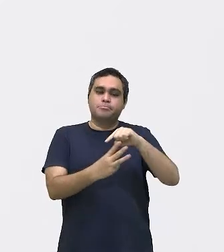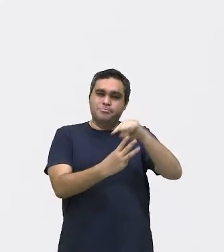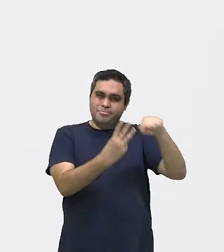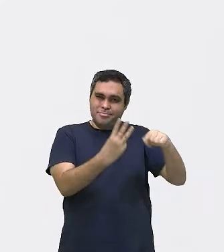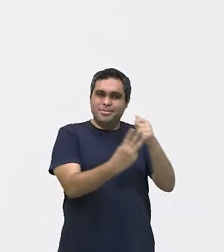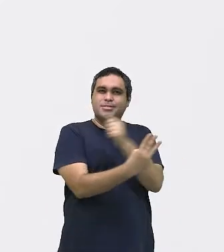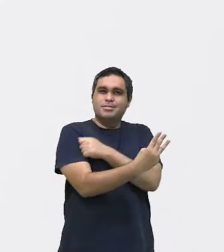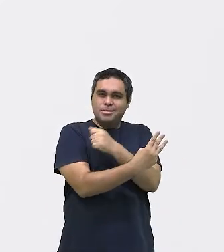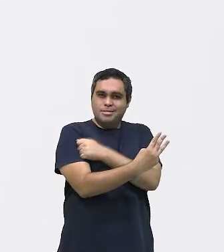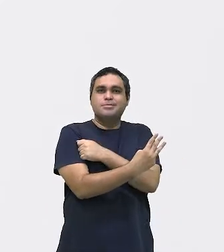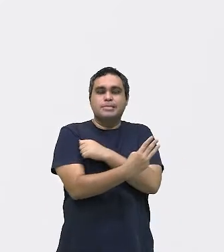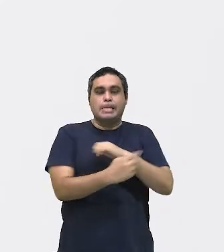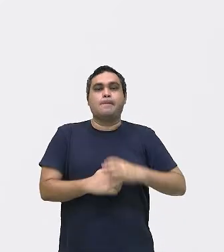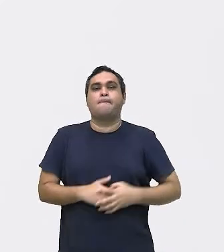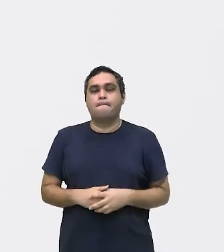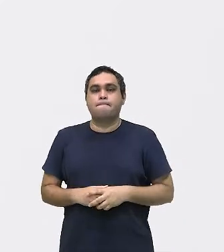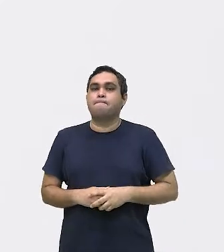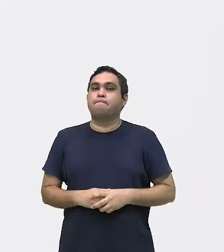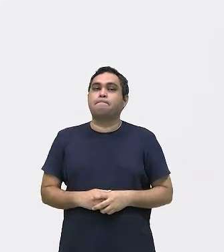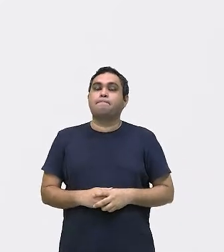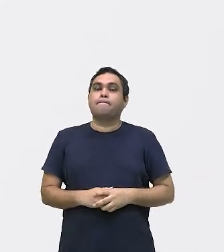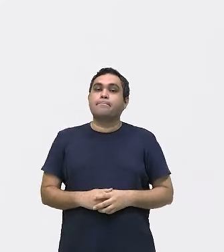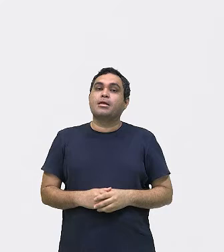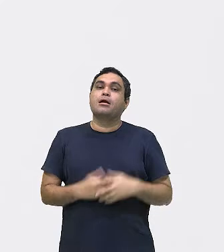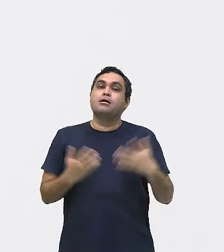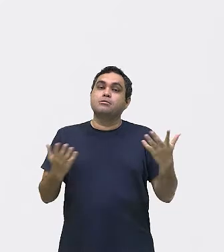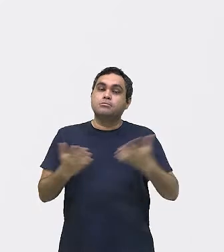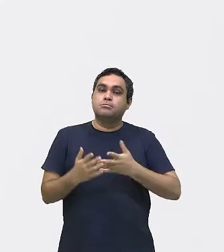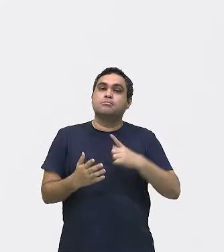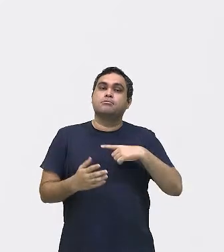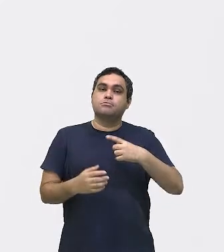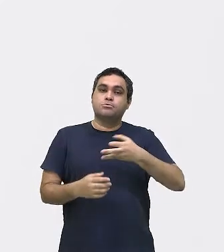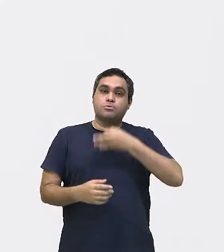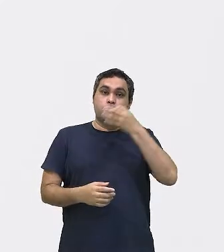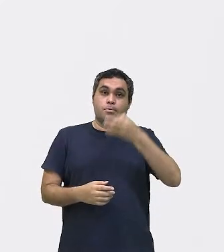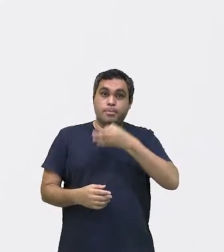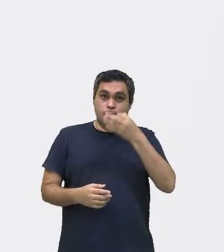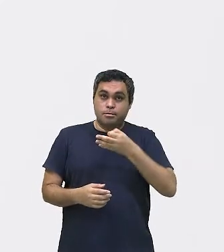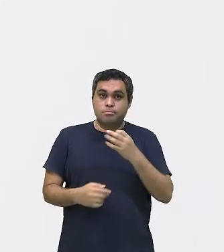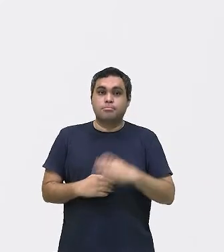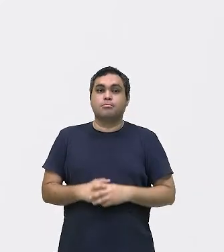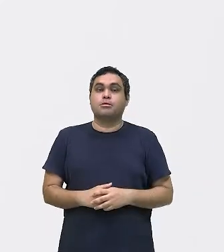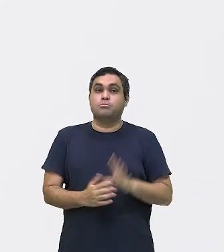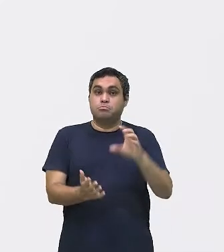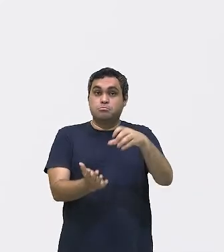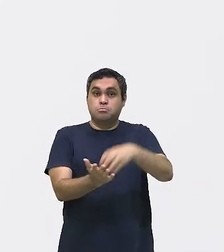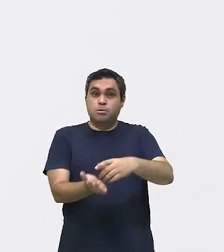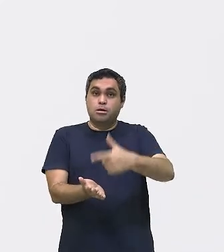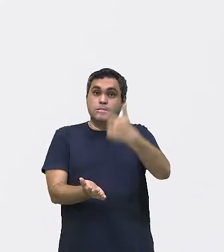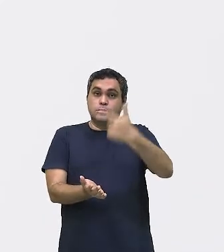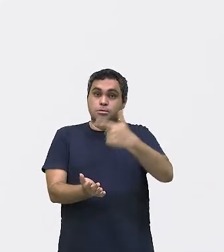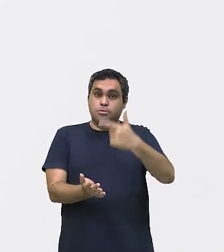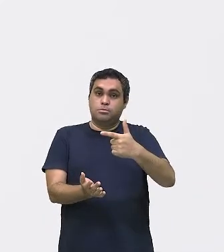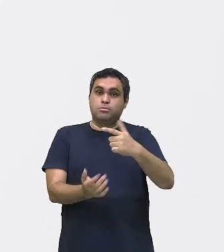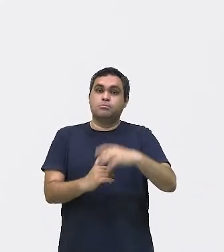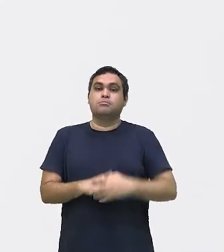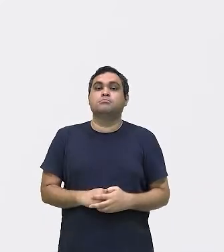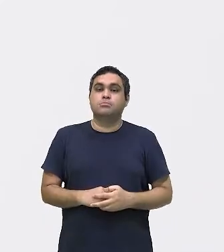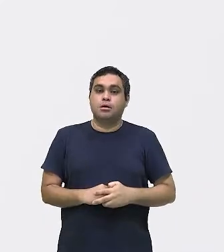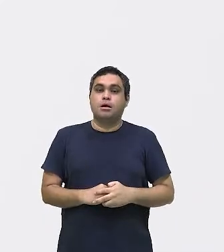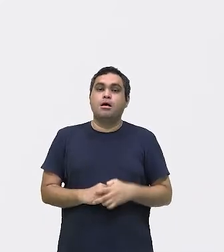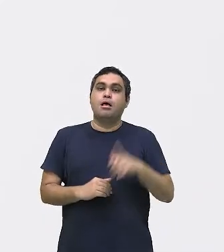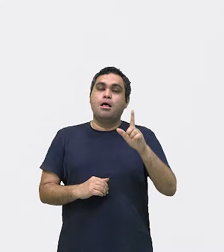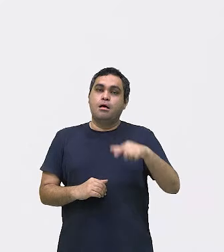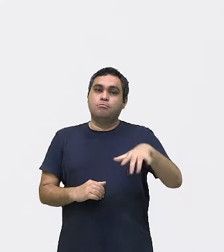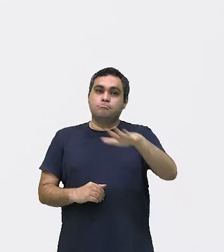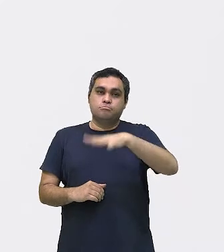também para o Kennedy. E aí nós temos o comentário, o setor secundário, né, ele vai atuar no